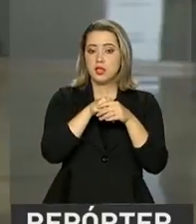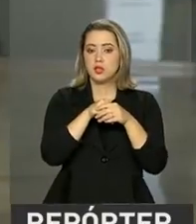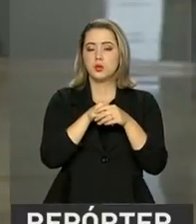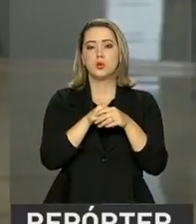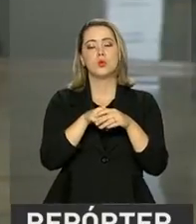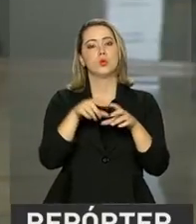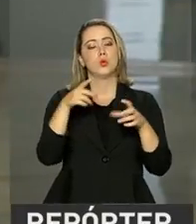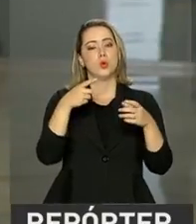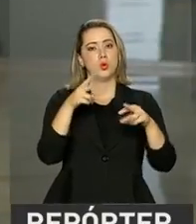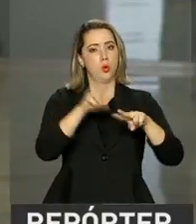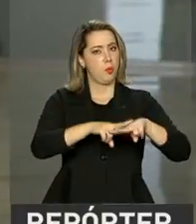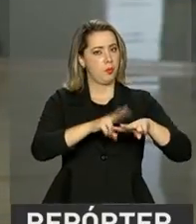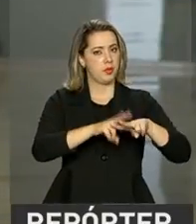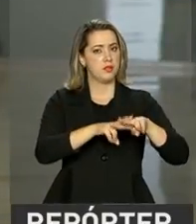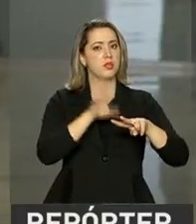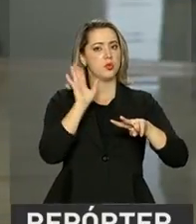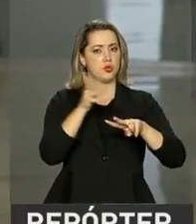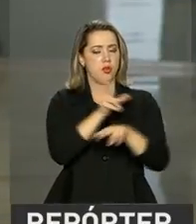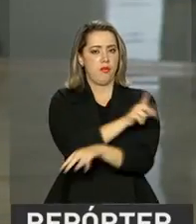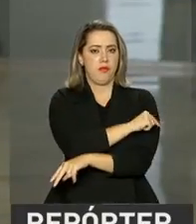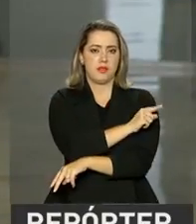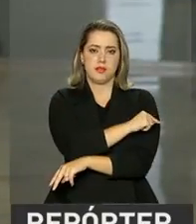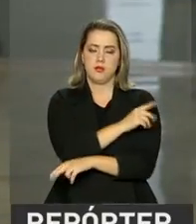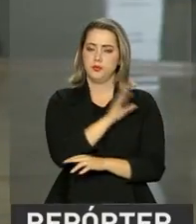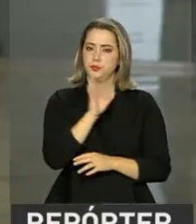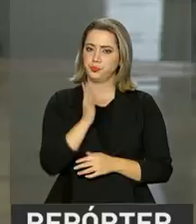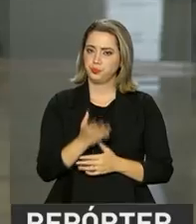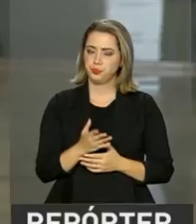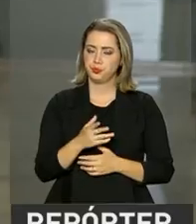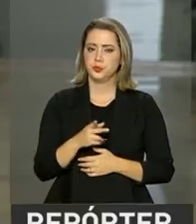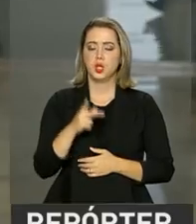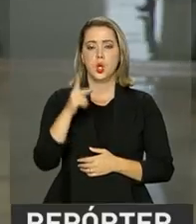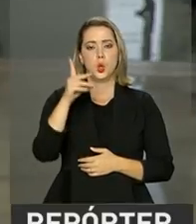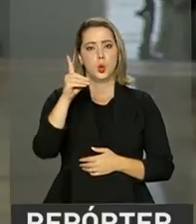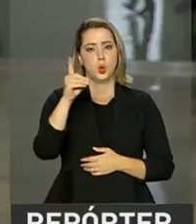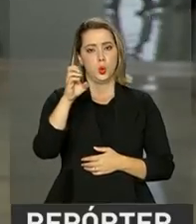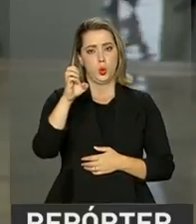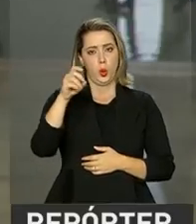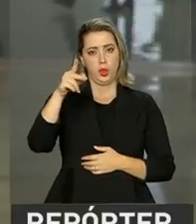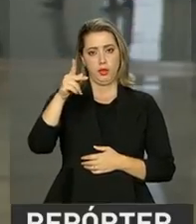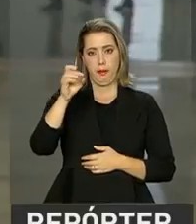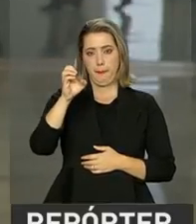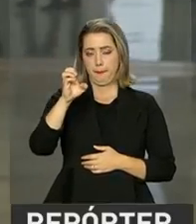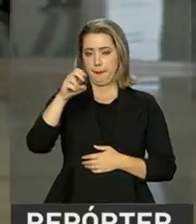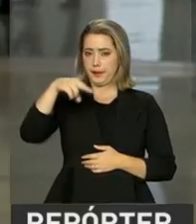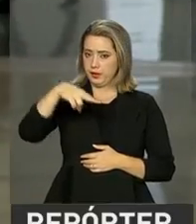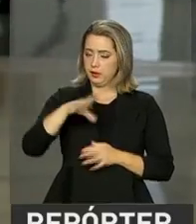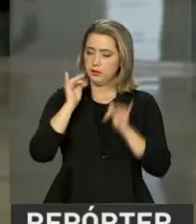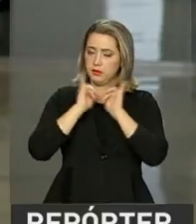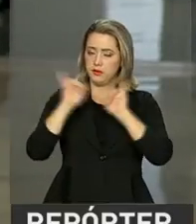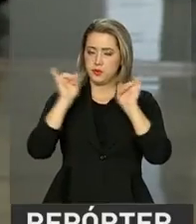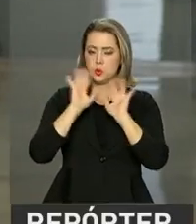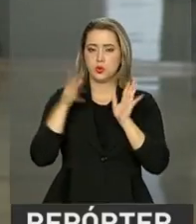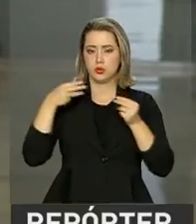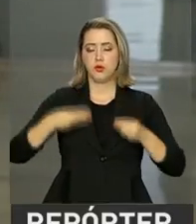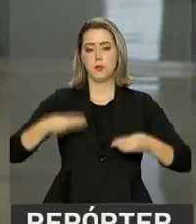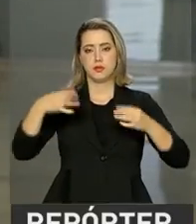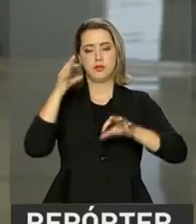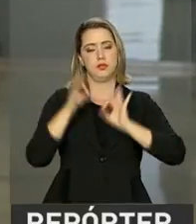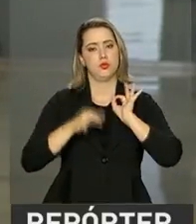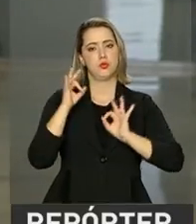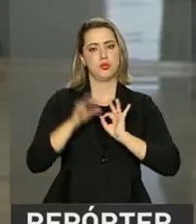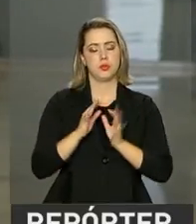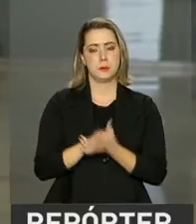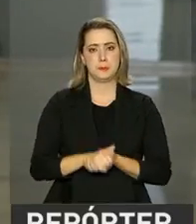receberam a dose segundo o departamento penitenciário nacional que é ligado ao ministério da justiça e segurança